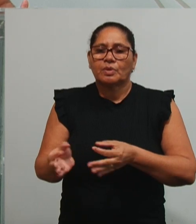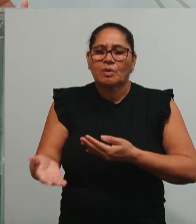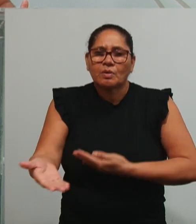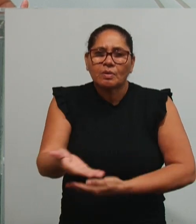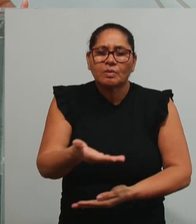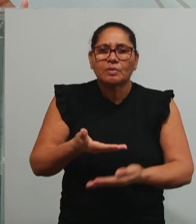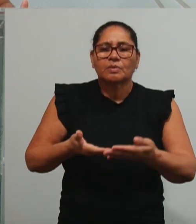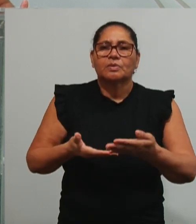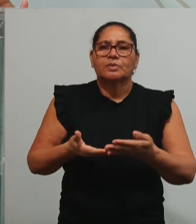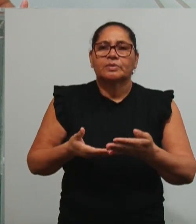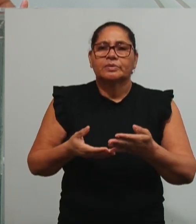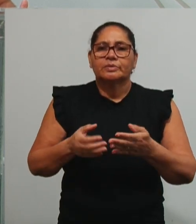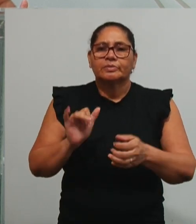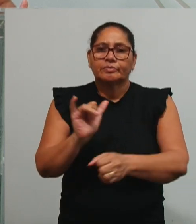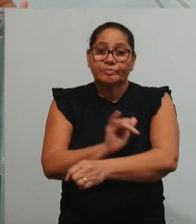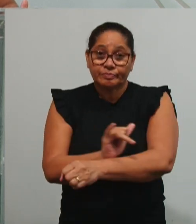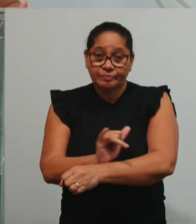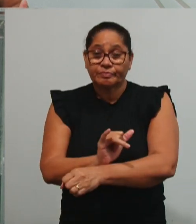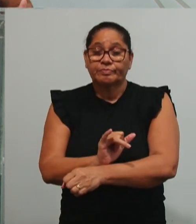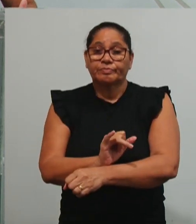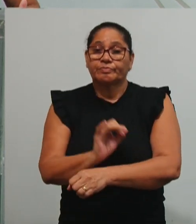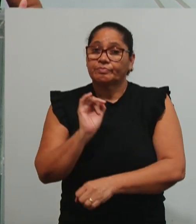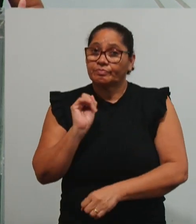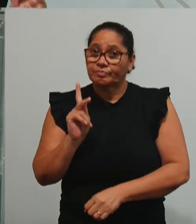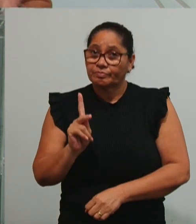relação com a estratégia, tá?